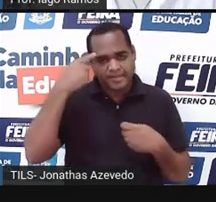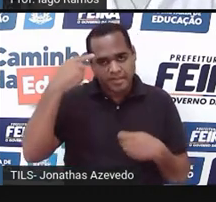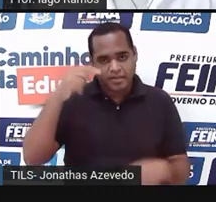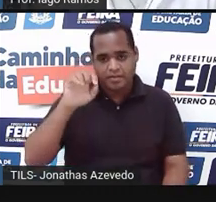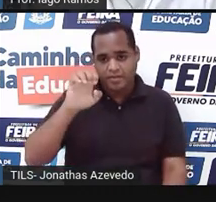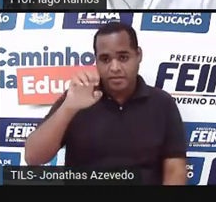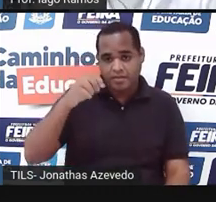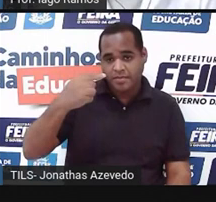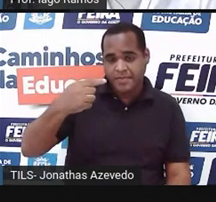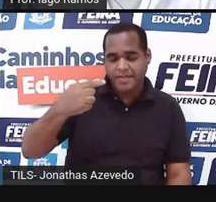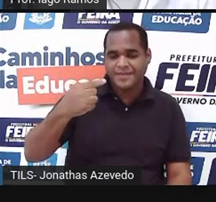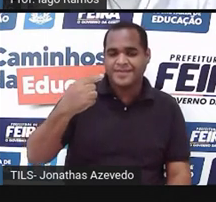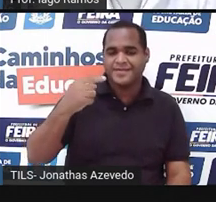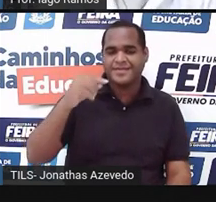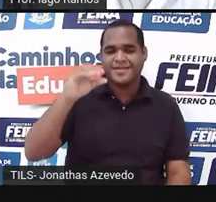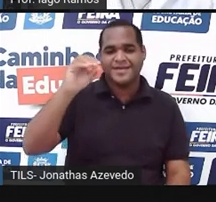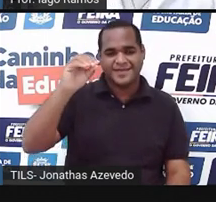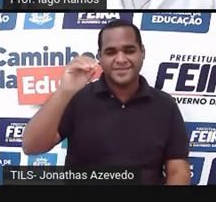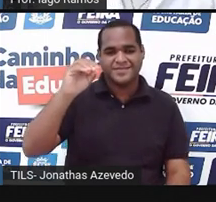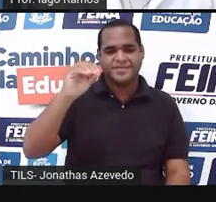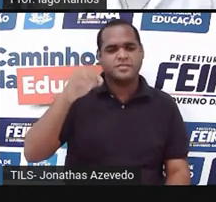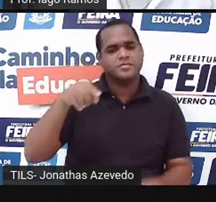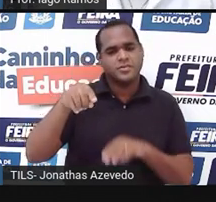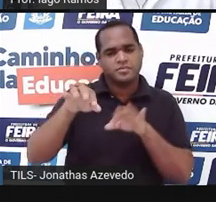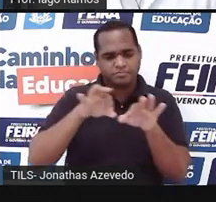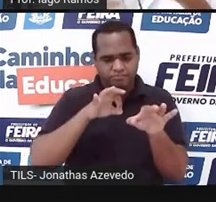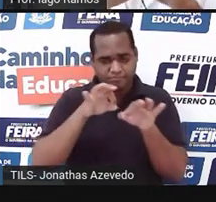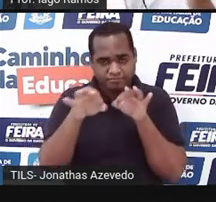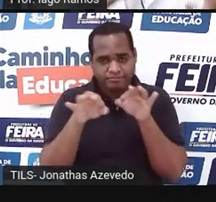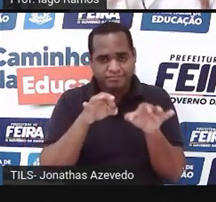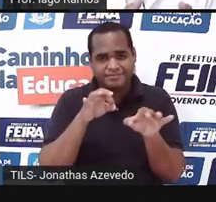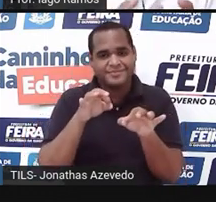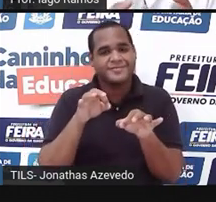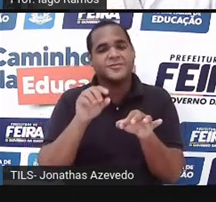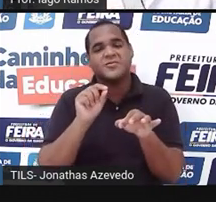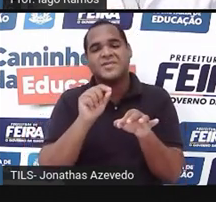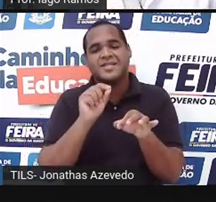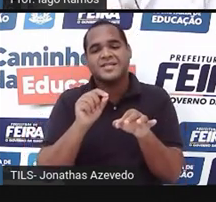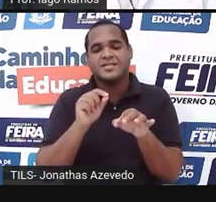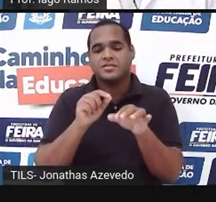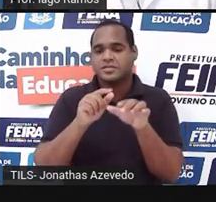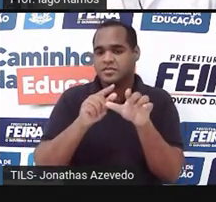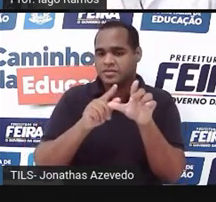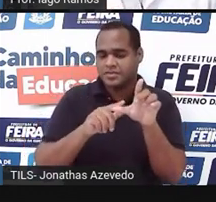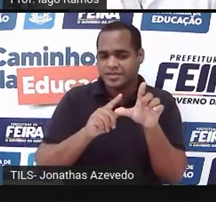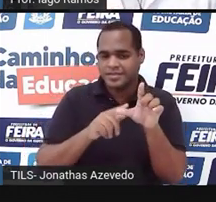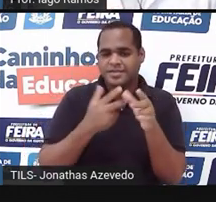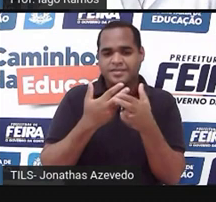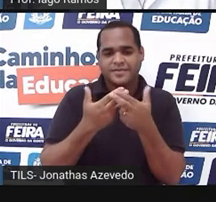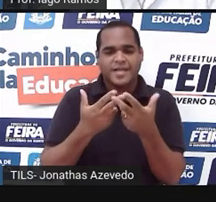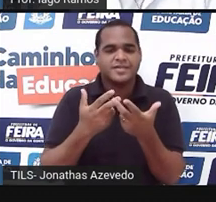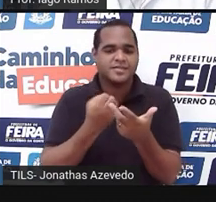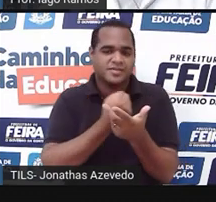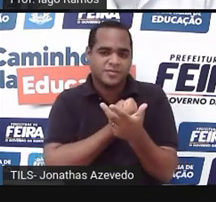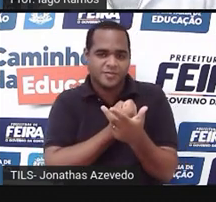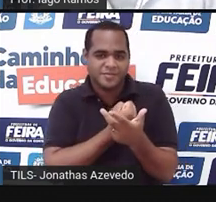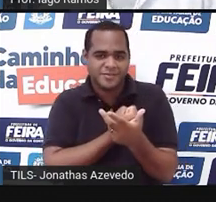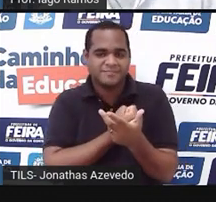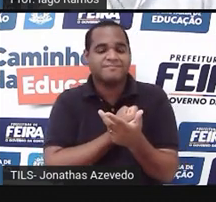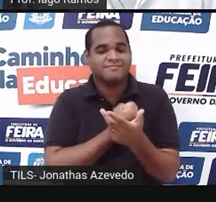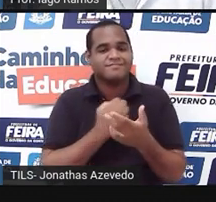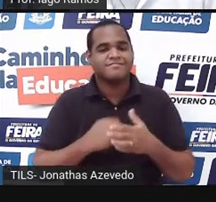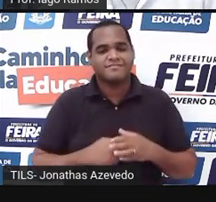do primeiro grau tá E que a gente monta essa equação do primeiro grau com as informações que a gente tem na